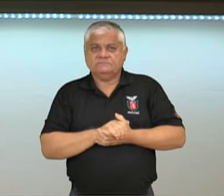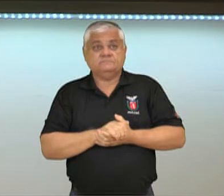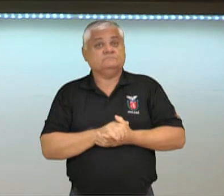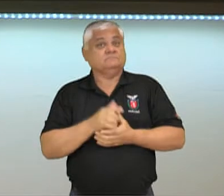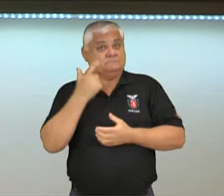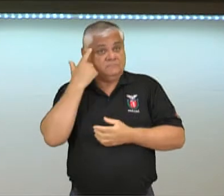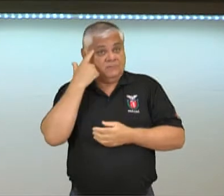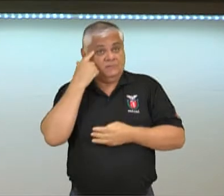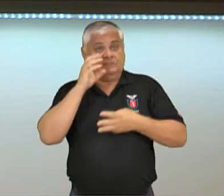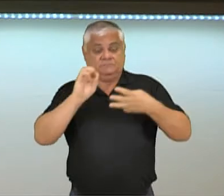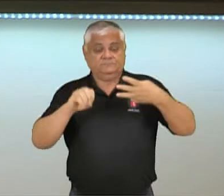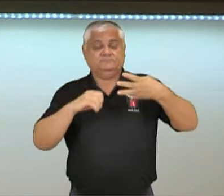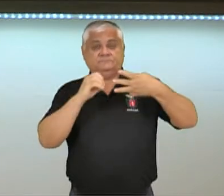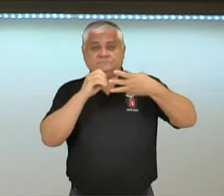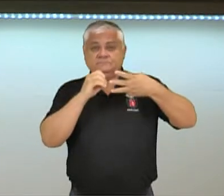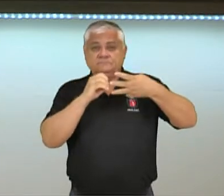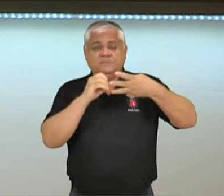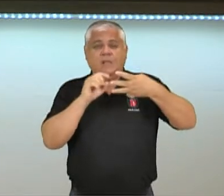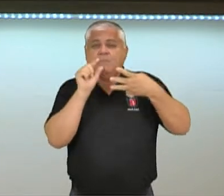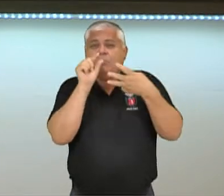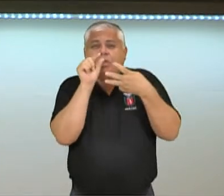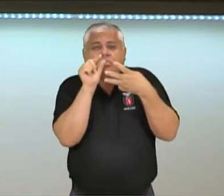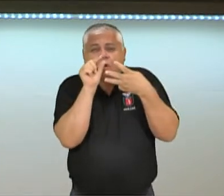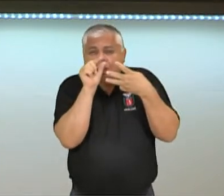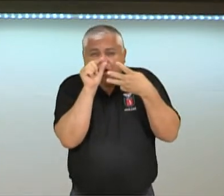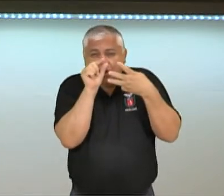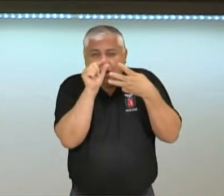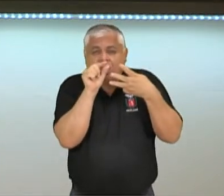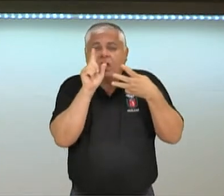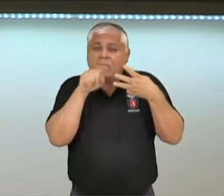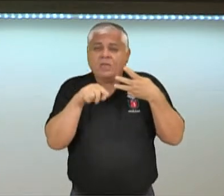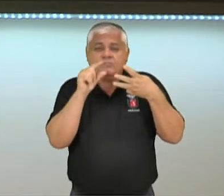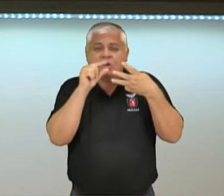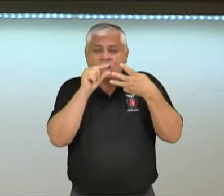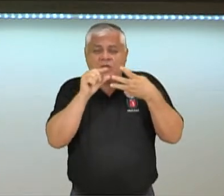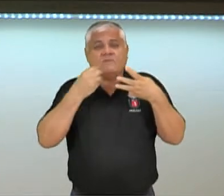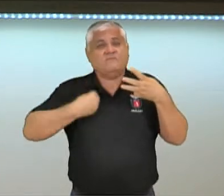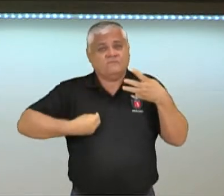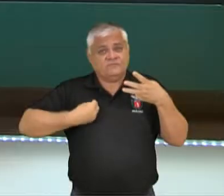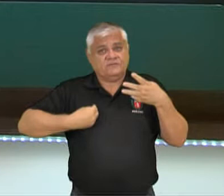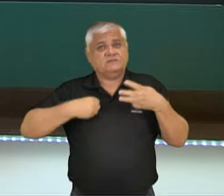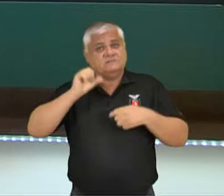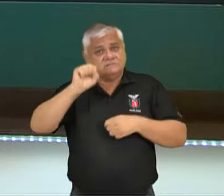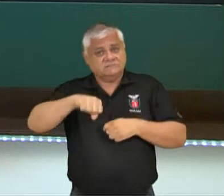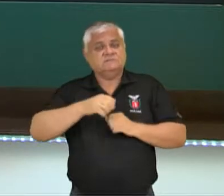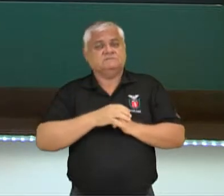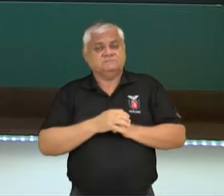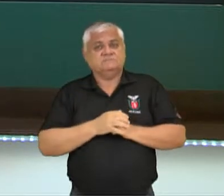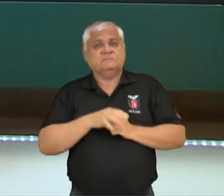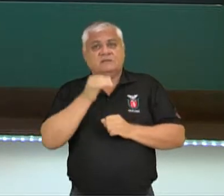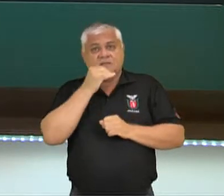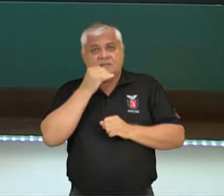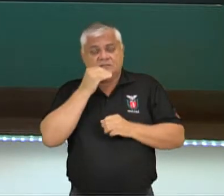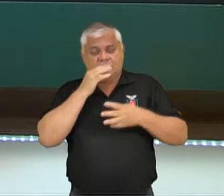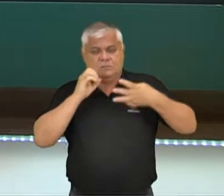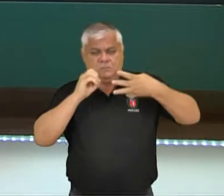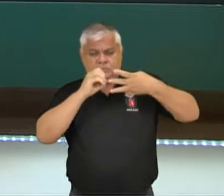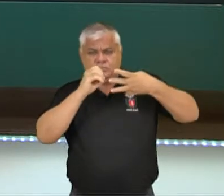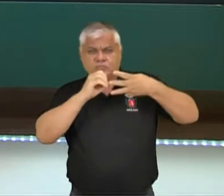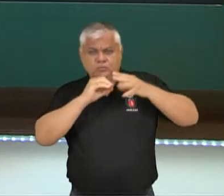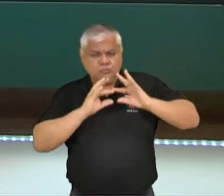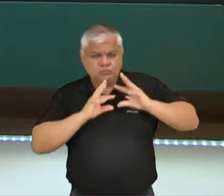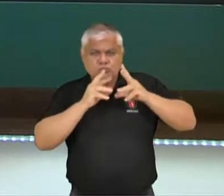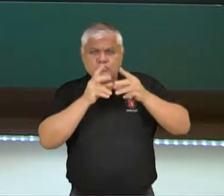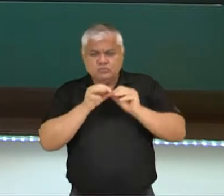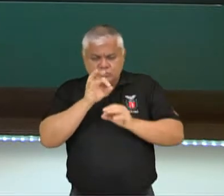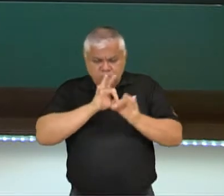tem a célula como a menor unidade viva, gente. Então a célula, ela tem vida sim. Inclusive é o conjunto dessas células que